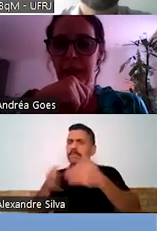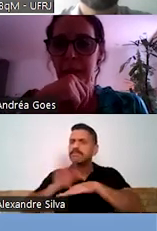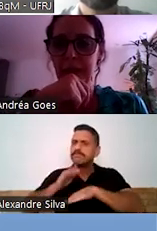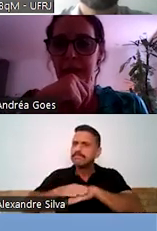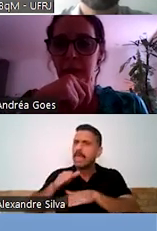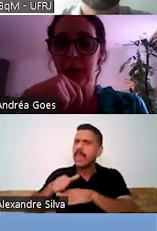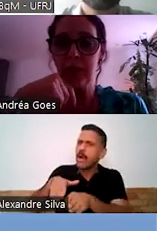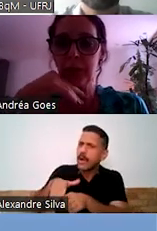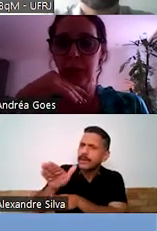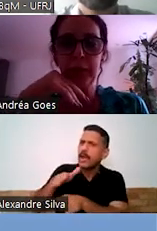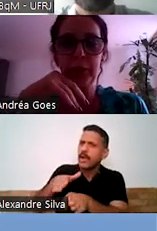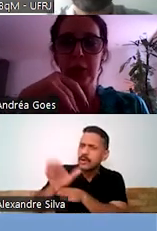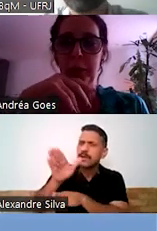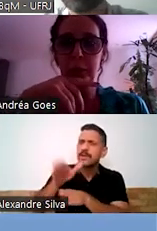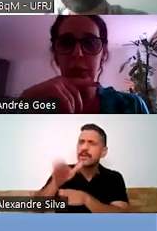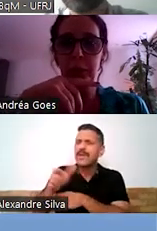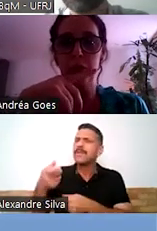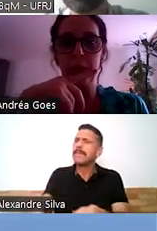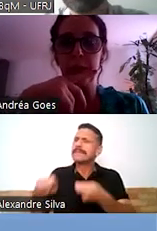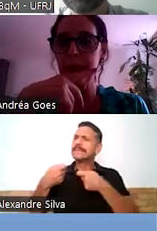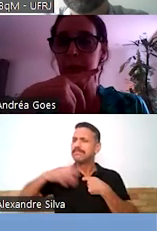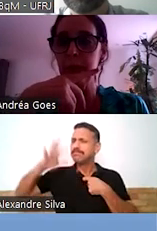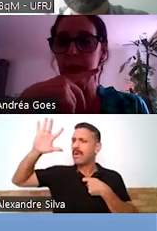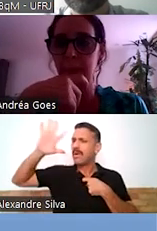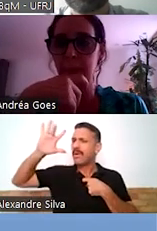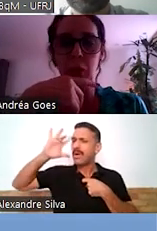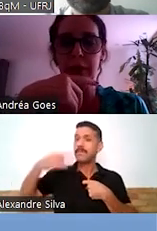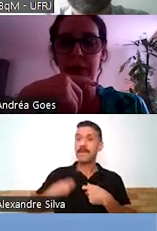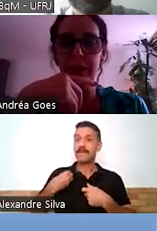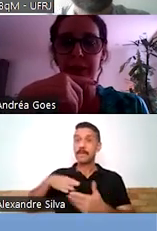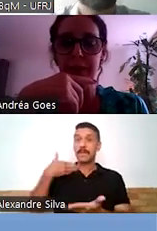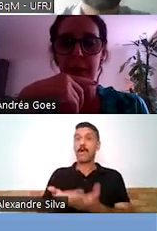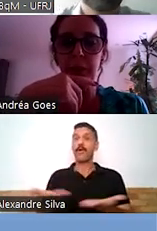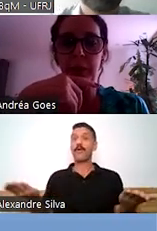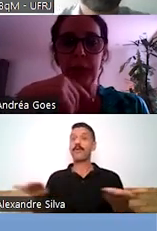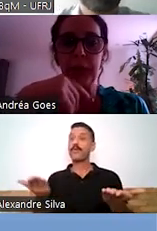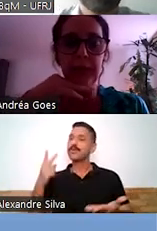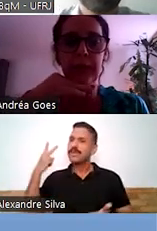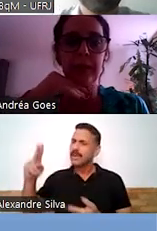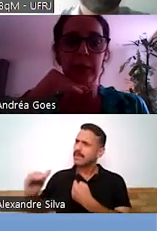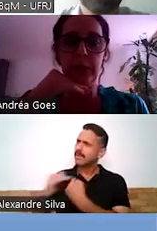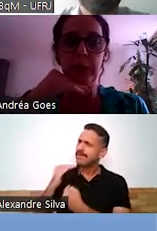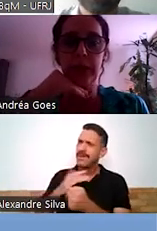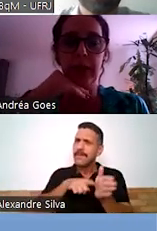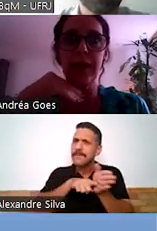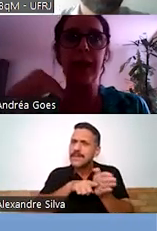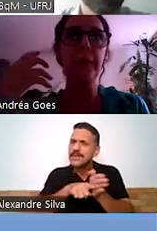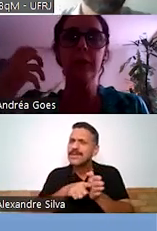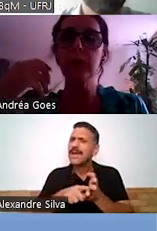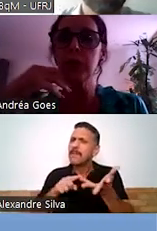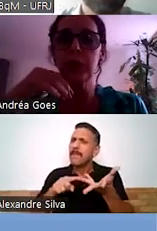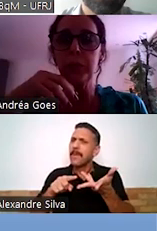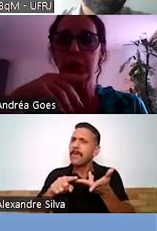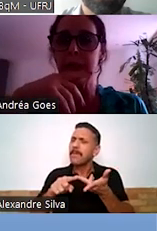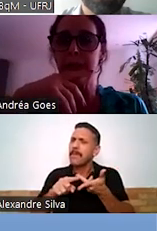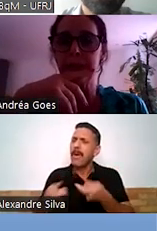na época, e que me fez tanto refletir para o resto da minha vida, eu acho que até para hoje, em termos de pesquisa, em termos de